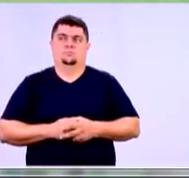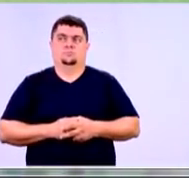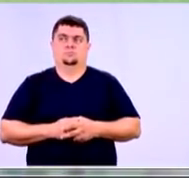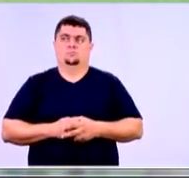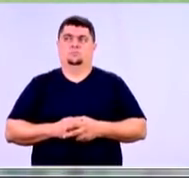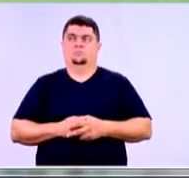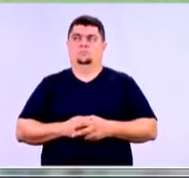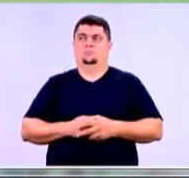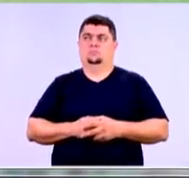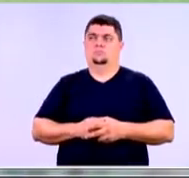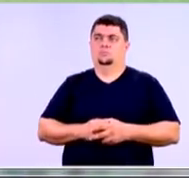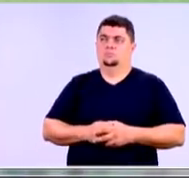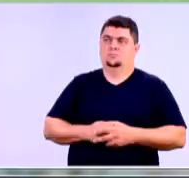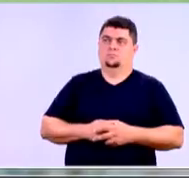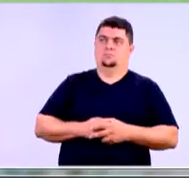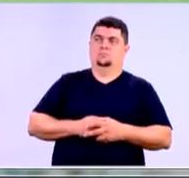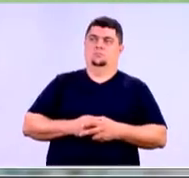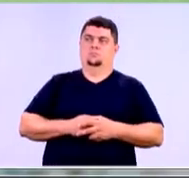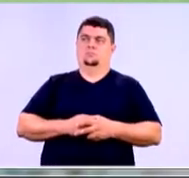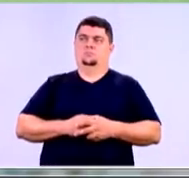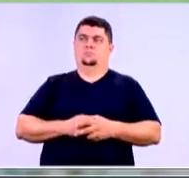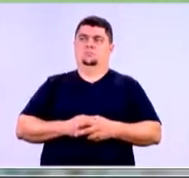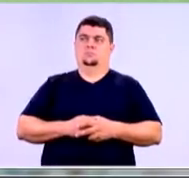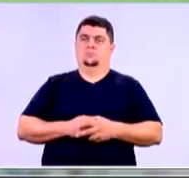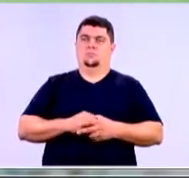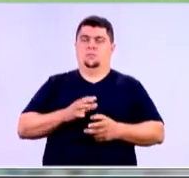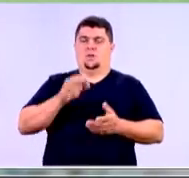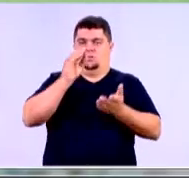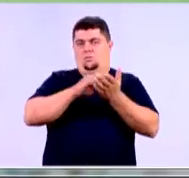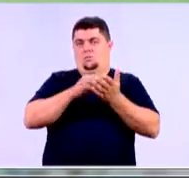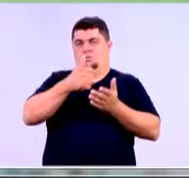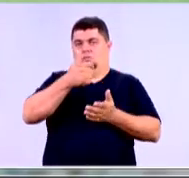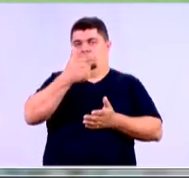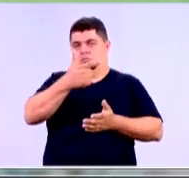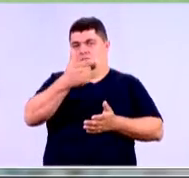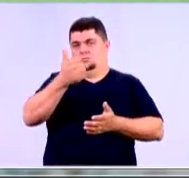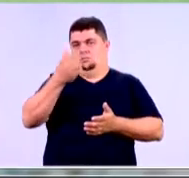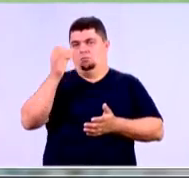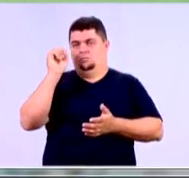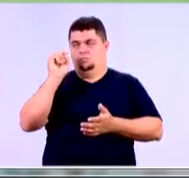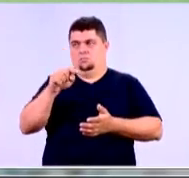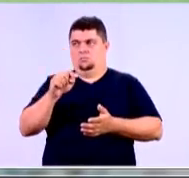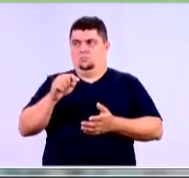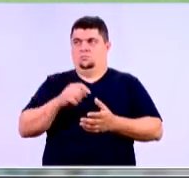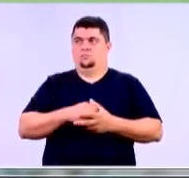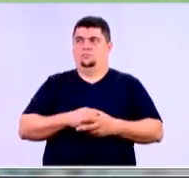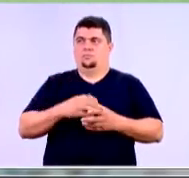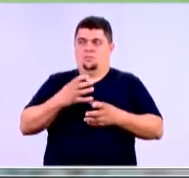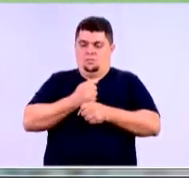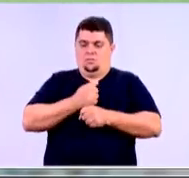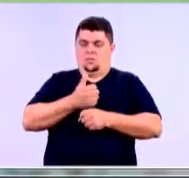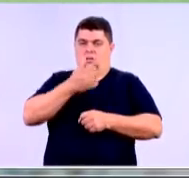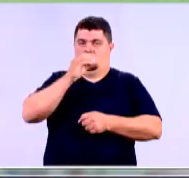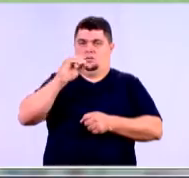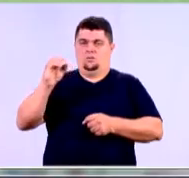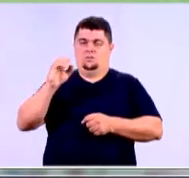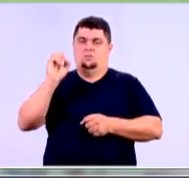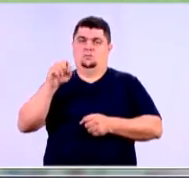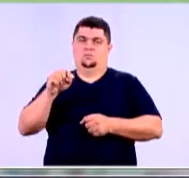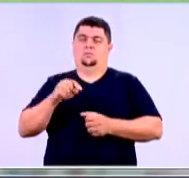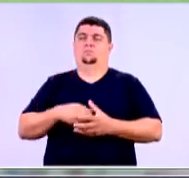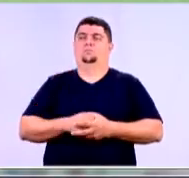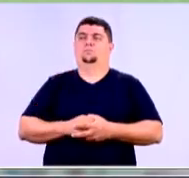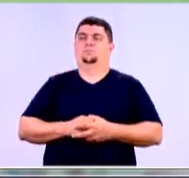Outra maneira de escrever, já com números, 210 mil. Isso. Mais 100 mil. 100